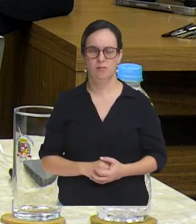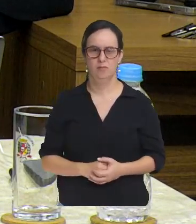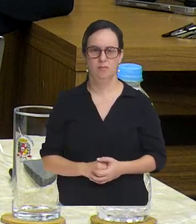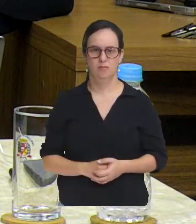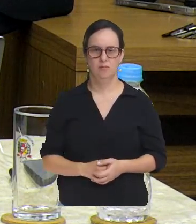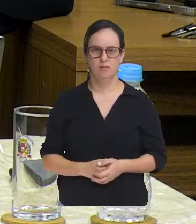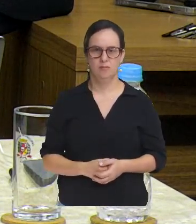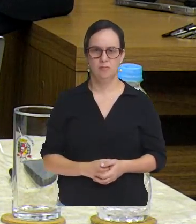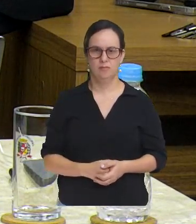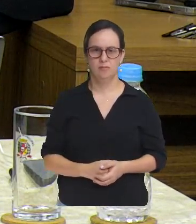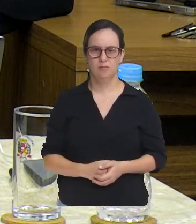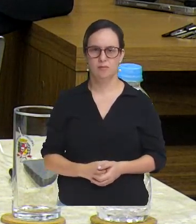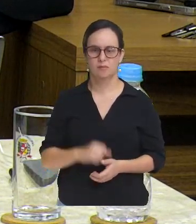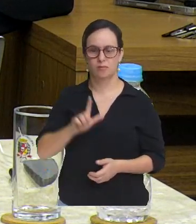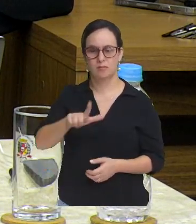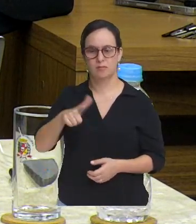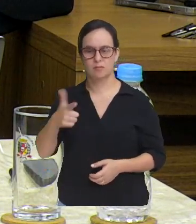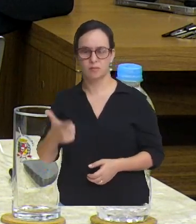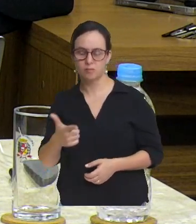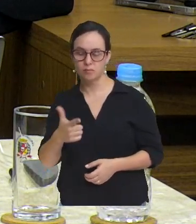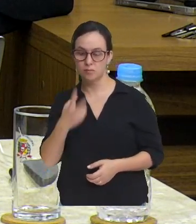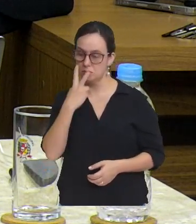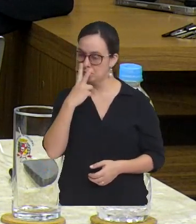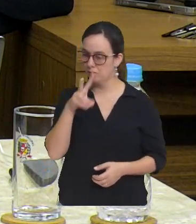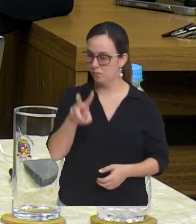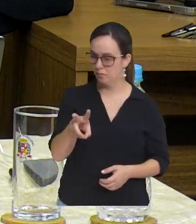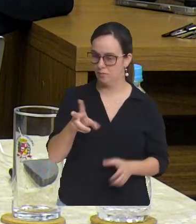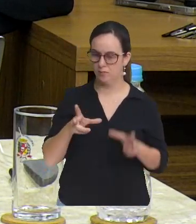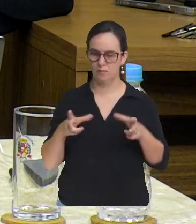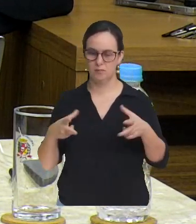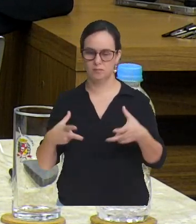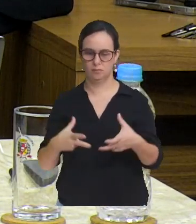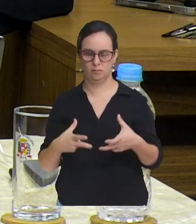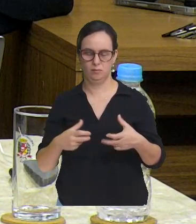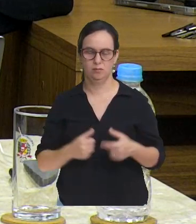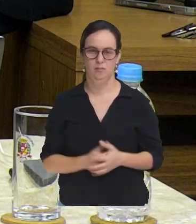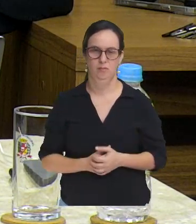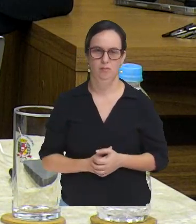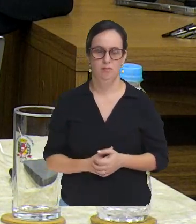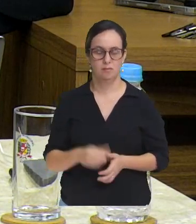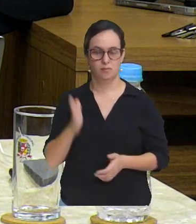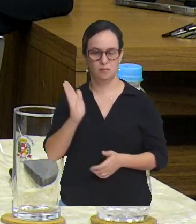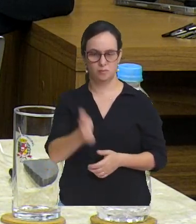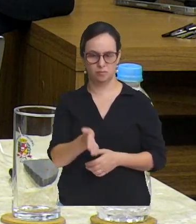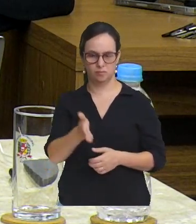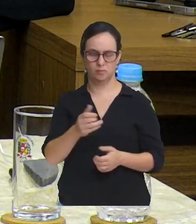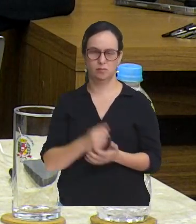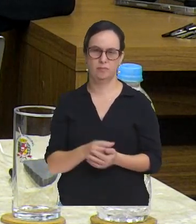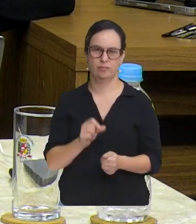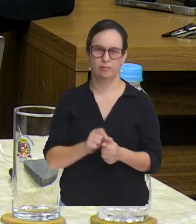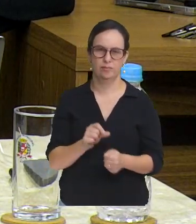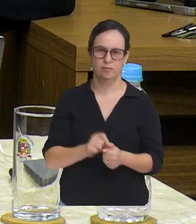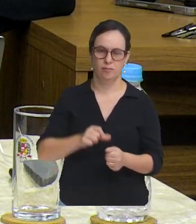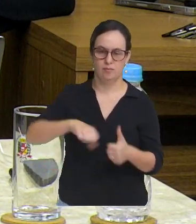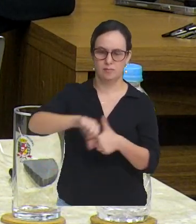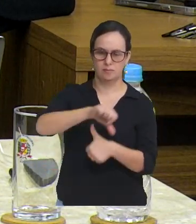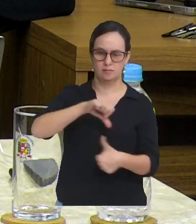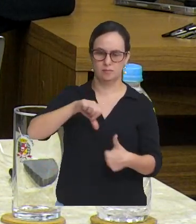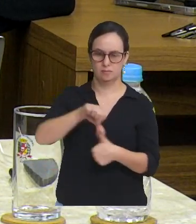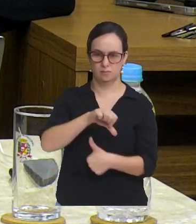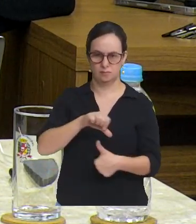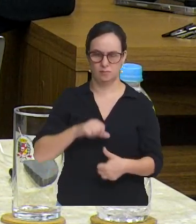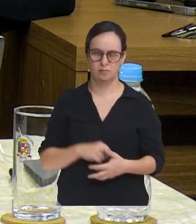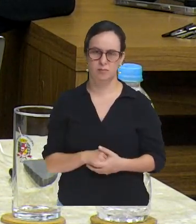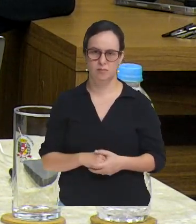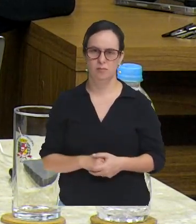algumas câmaras municipais que tem esse sistema fotovoltaico, né? É uma tendência isso hoje,